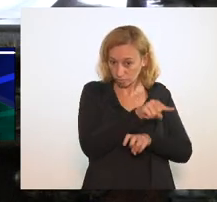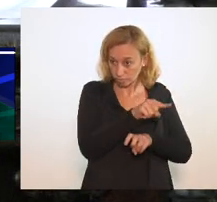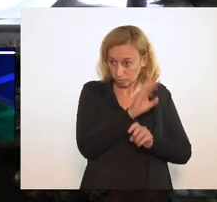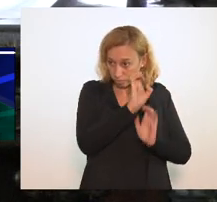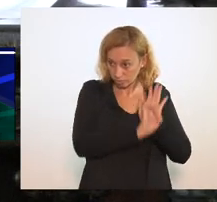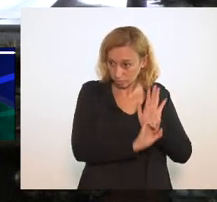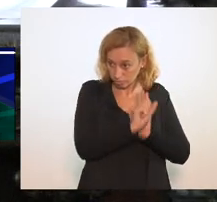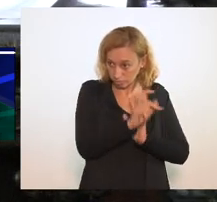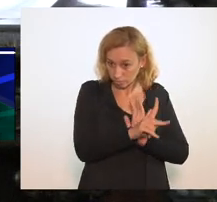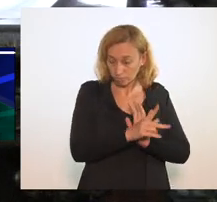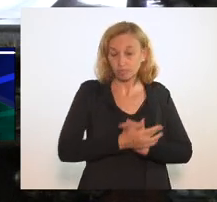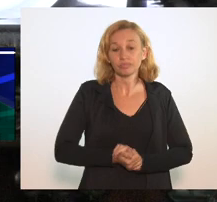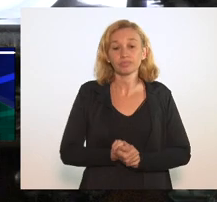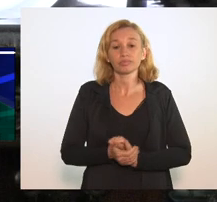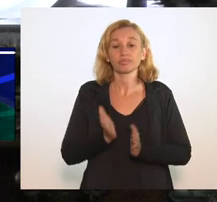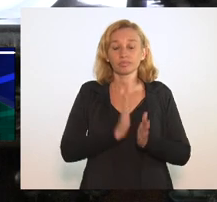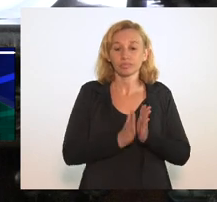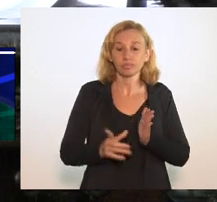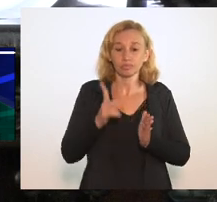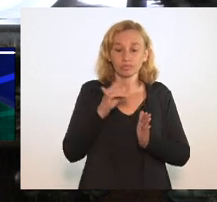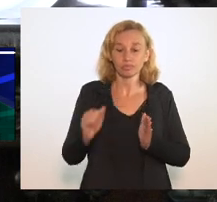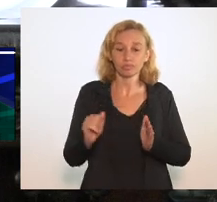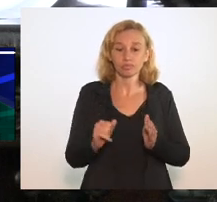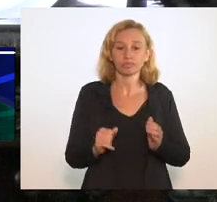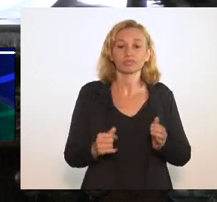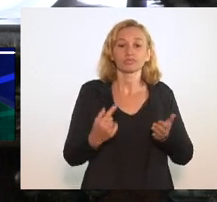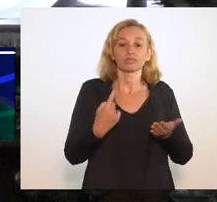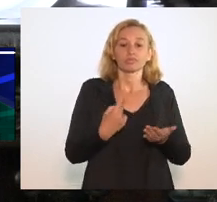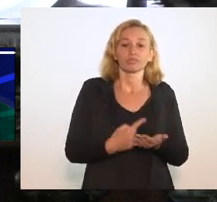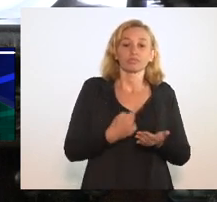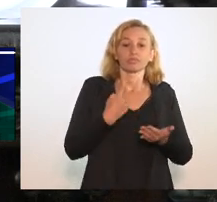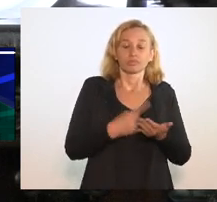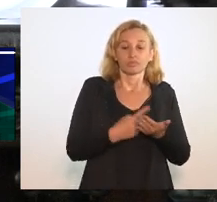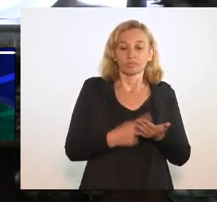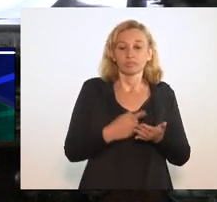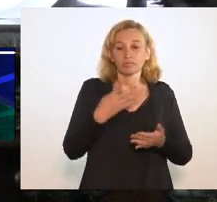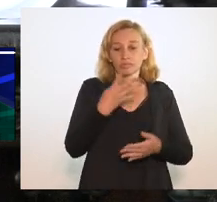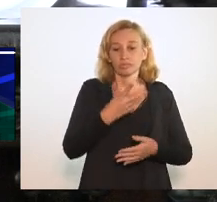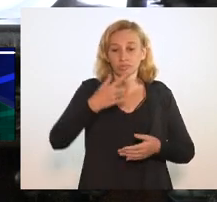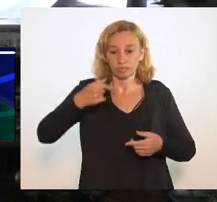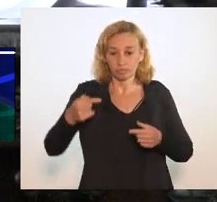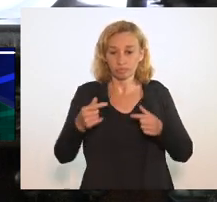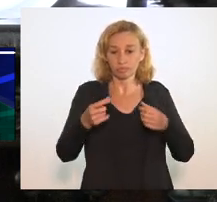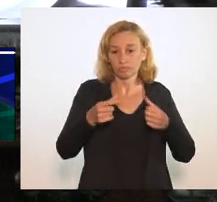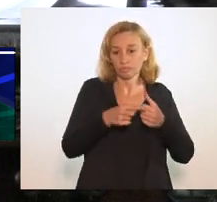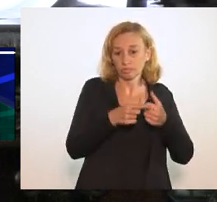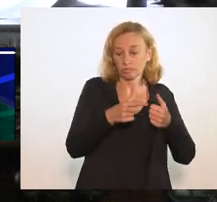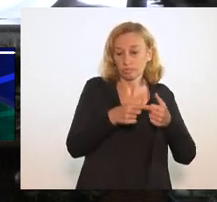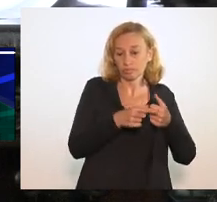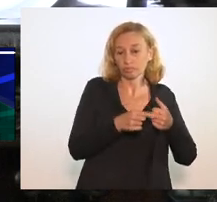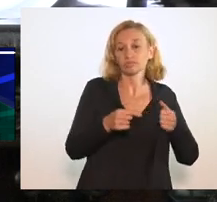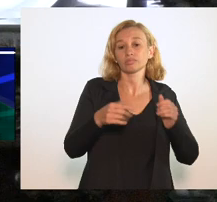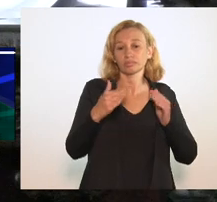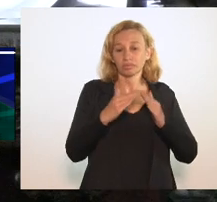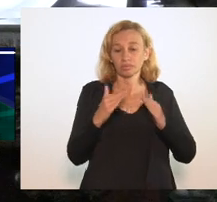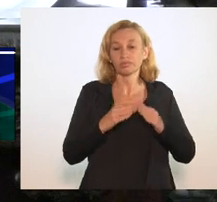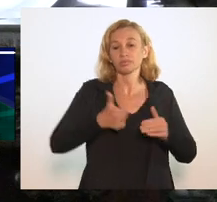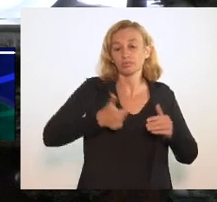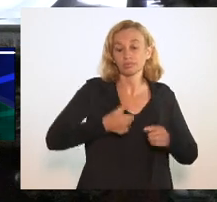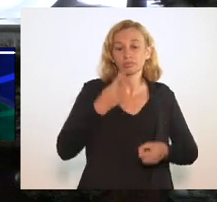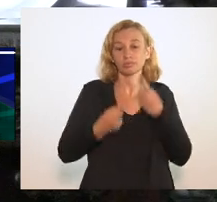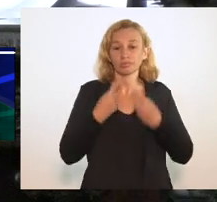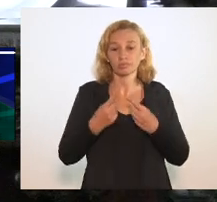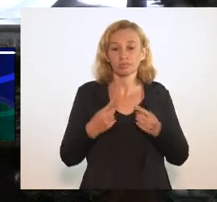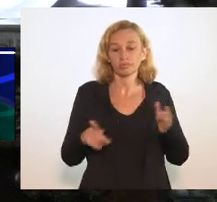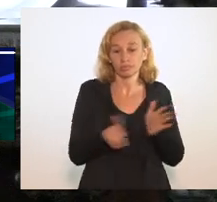emendas. Incluídos na ordem do dia, de acordo com o parágrafo 1º do artigo 47 do Regimento Interno, em tramitação ordinária, em votação, em primeira discussão,